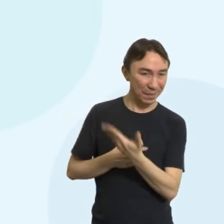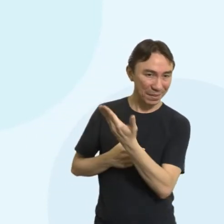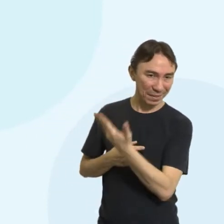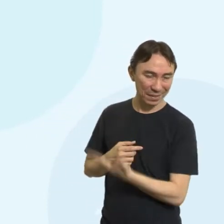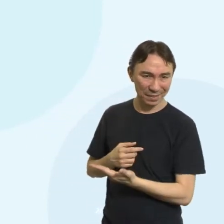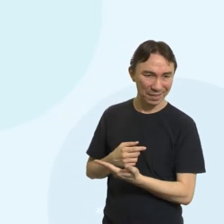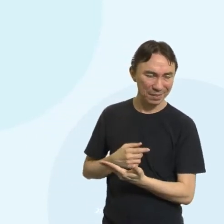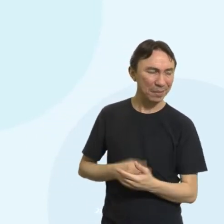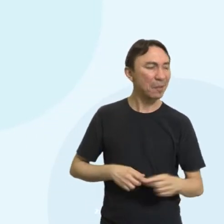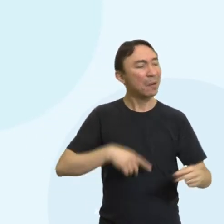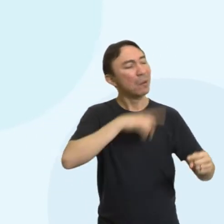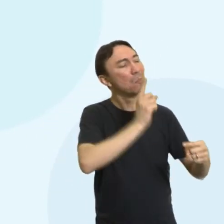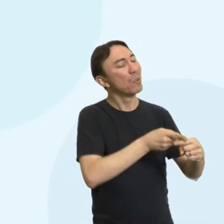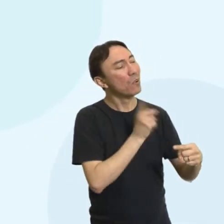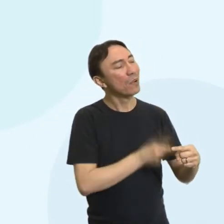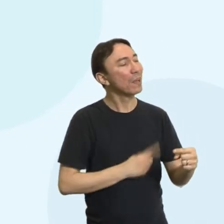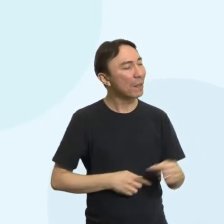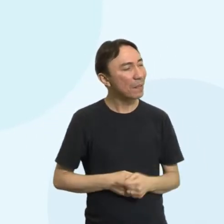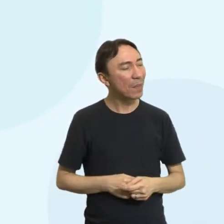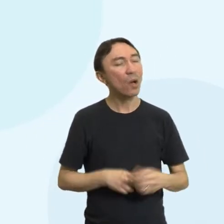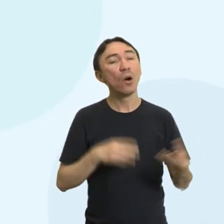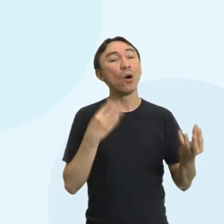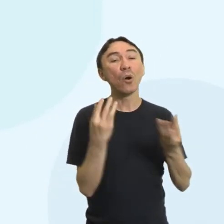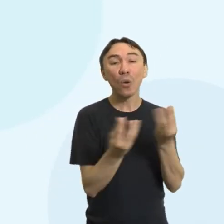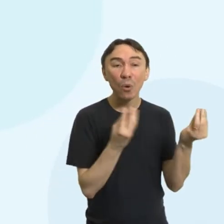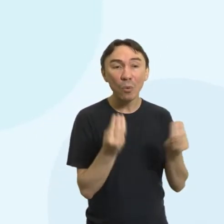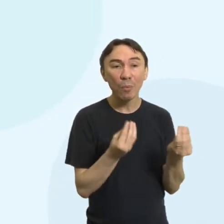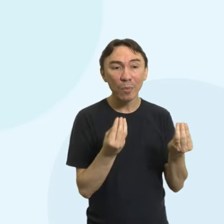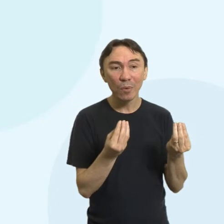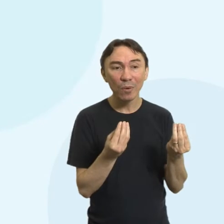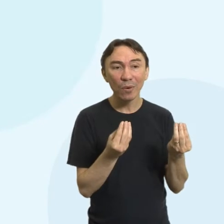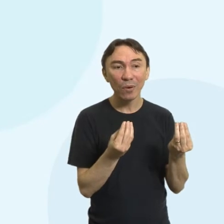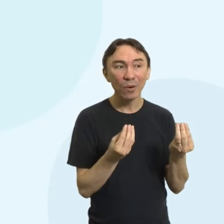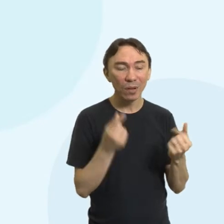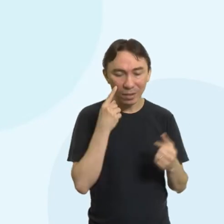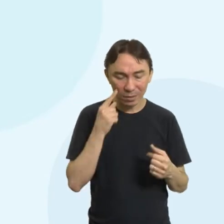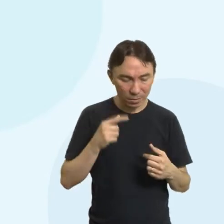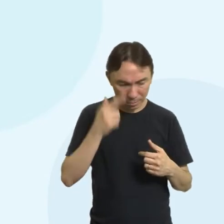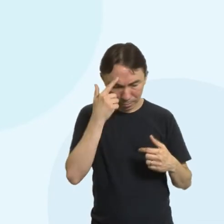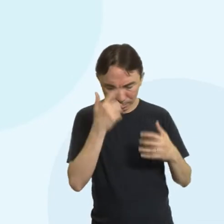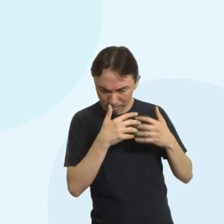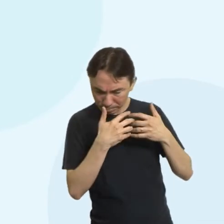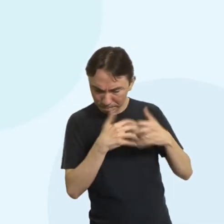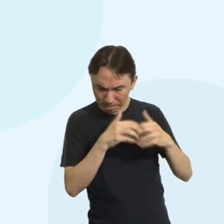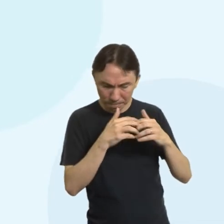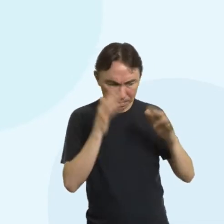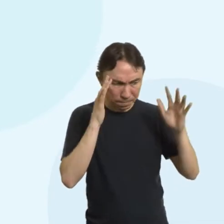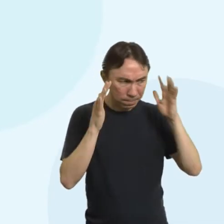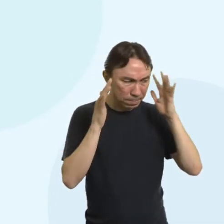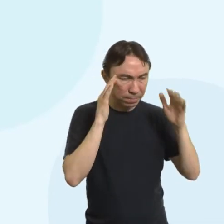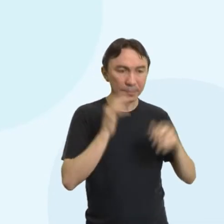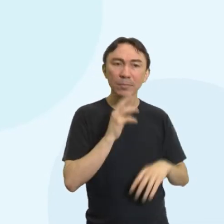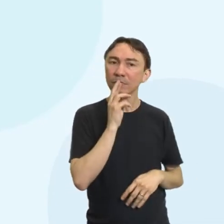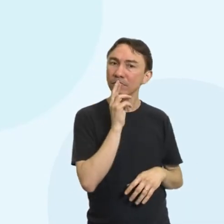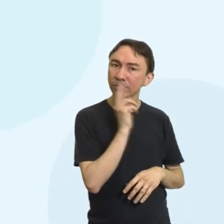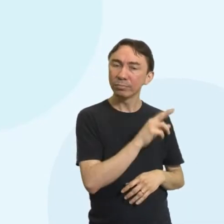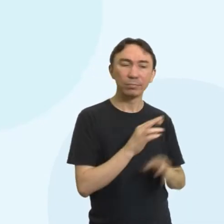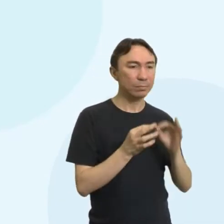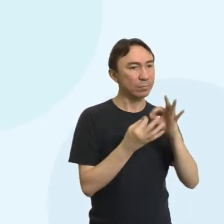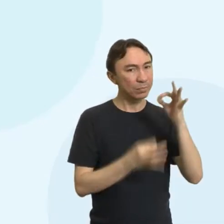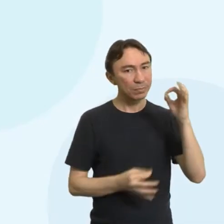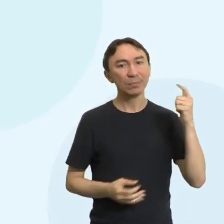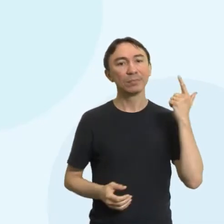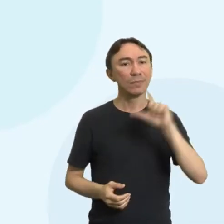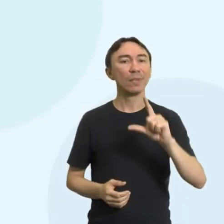quê, como, de que forma, para explorar bastante os sentidos, a construção de sentidos do texto. Próximo